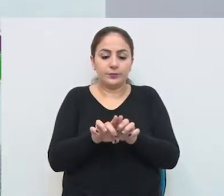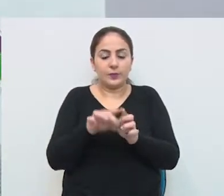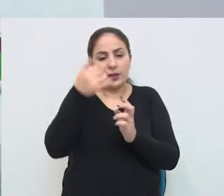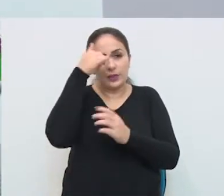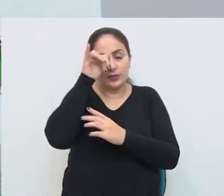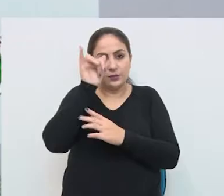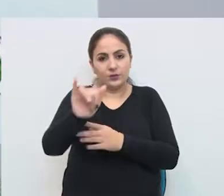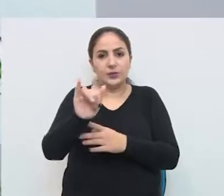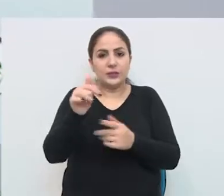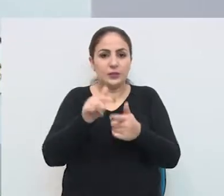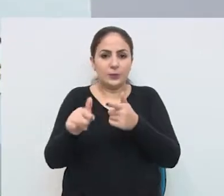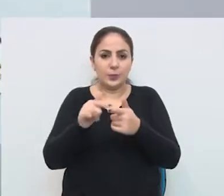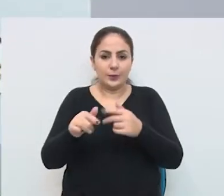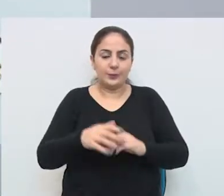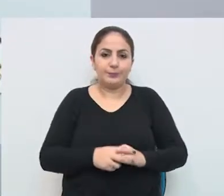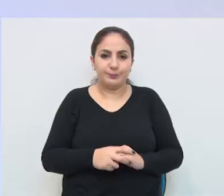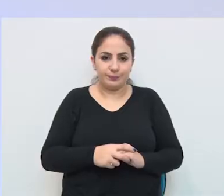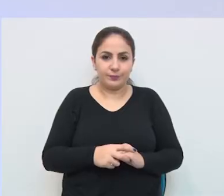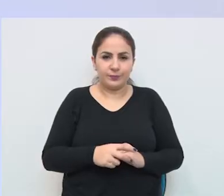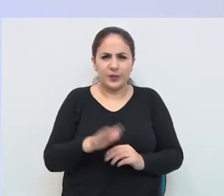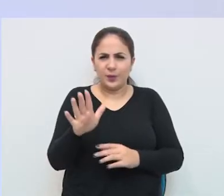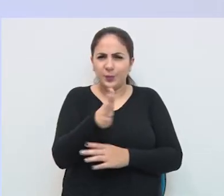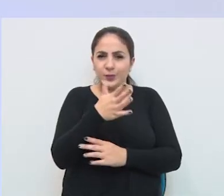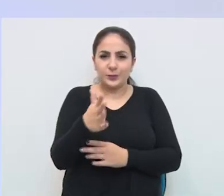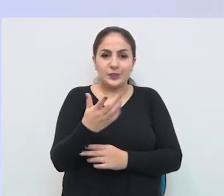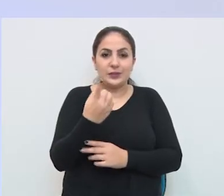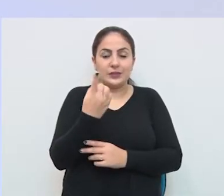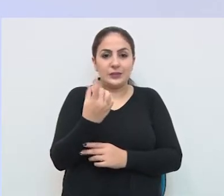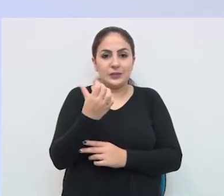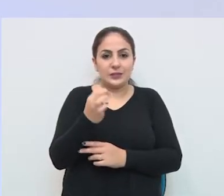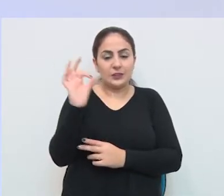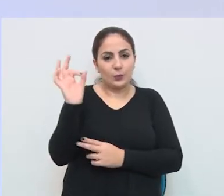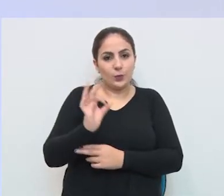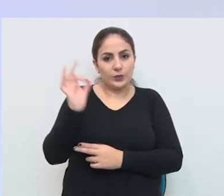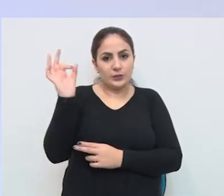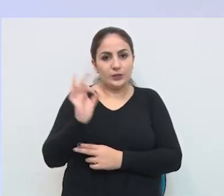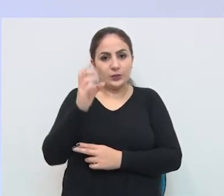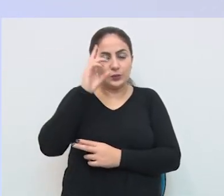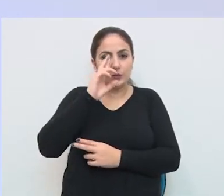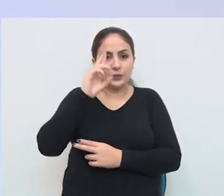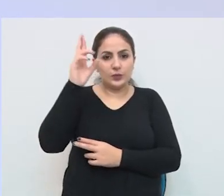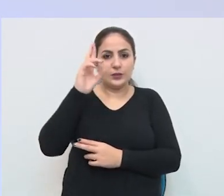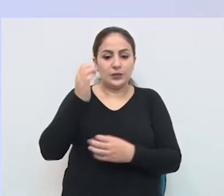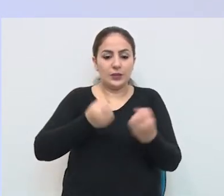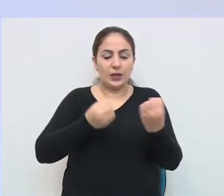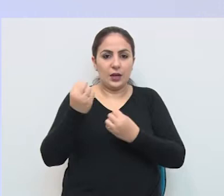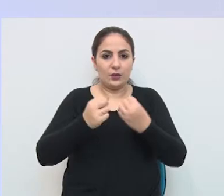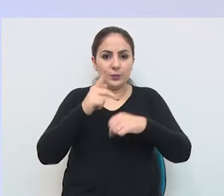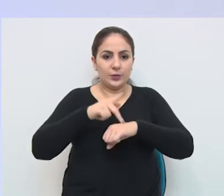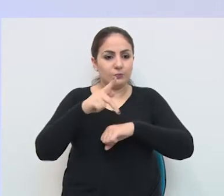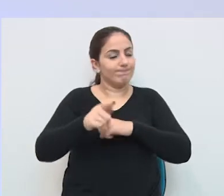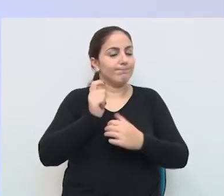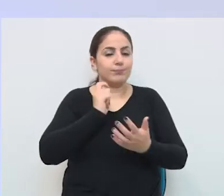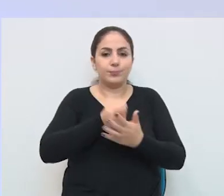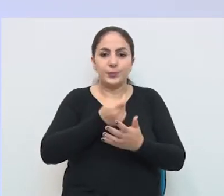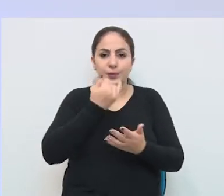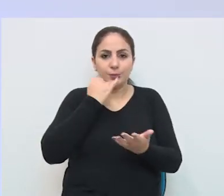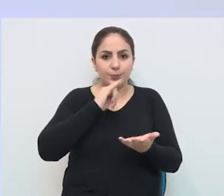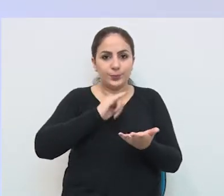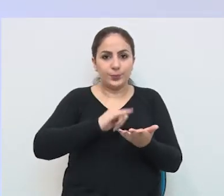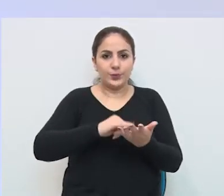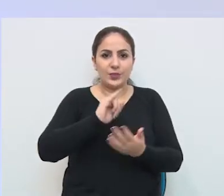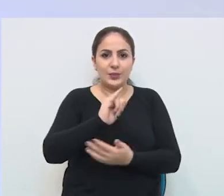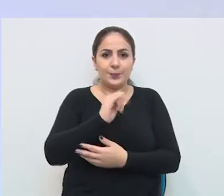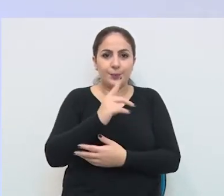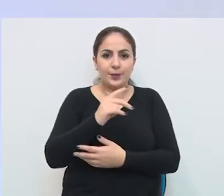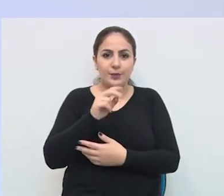e evitando os transtornos que vem causando. Aproximadamente 16% dos proprietários de veículos de Passo Fundo não pagaram